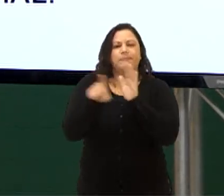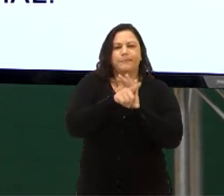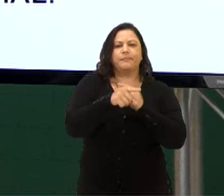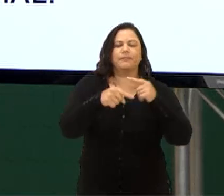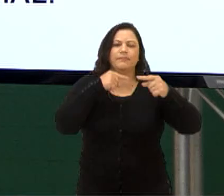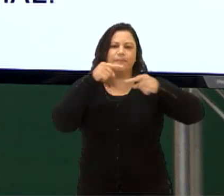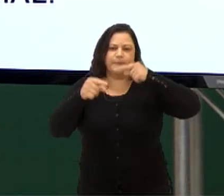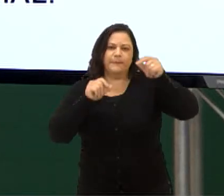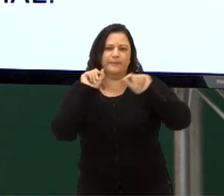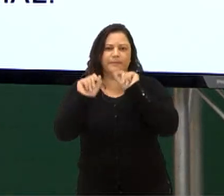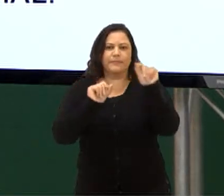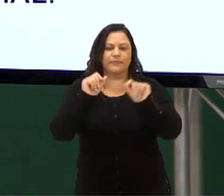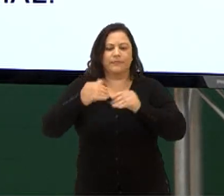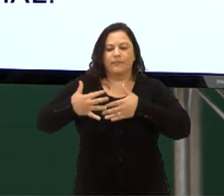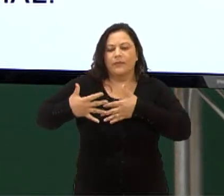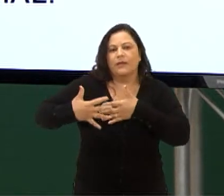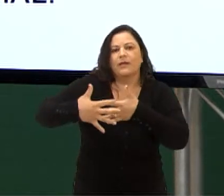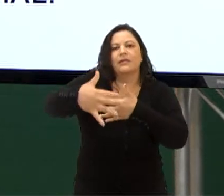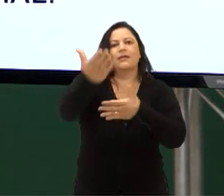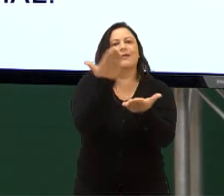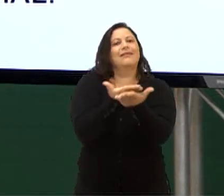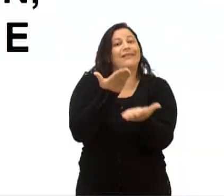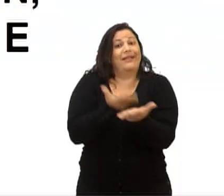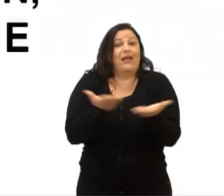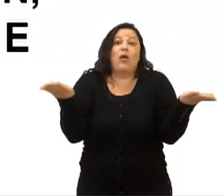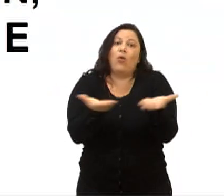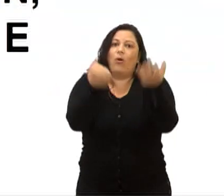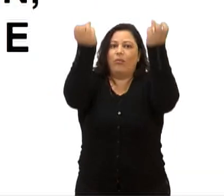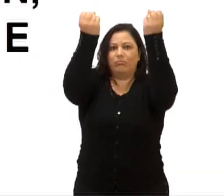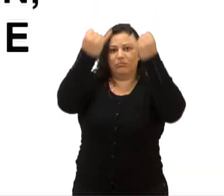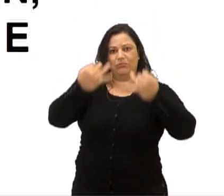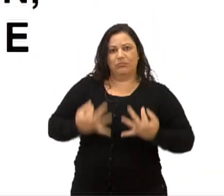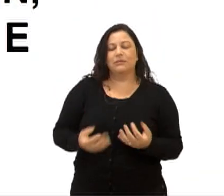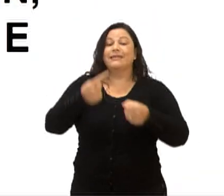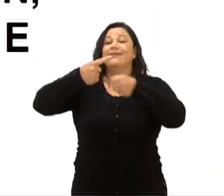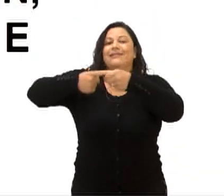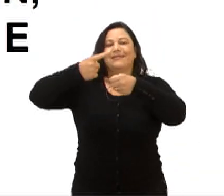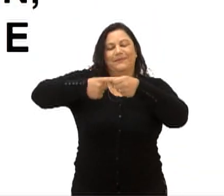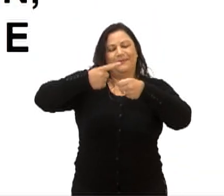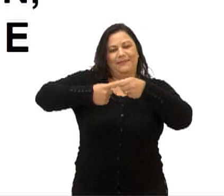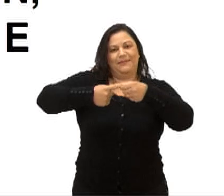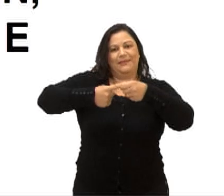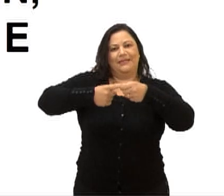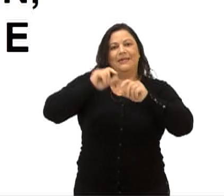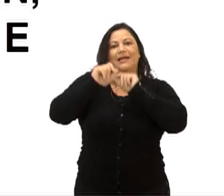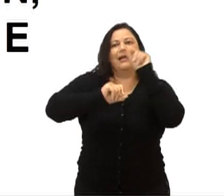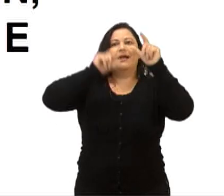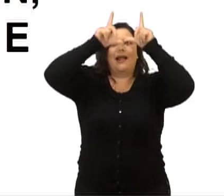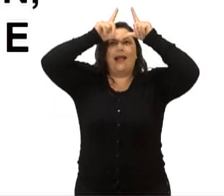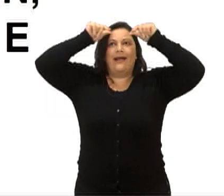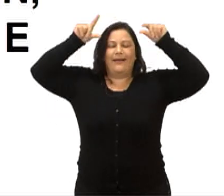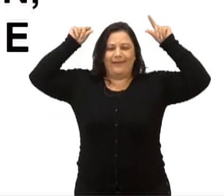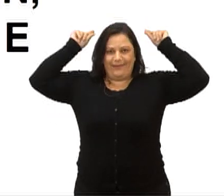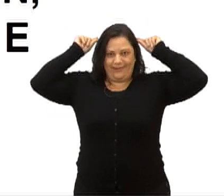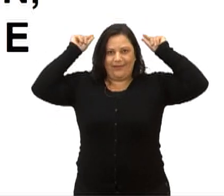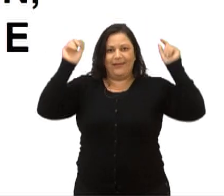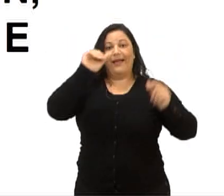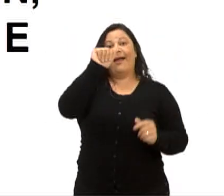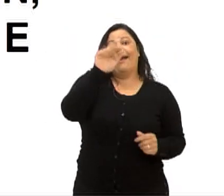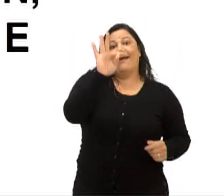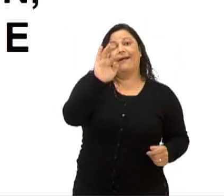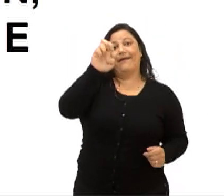da aula, tá? Por exemplo, vamos falar um pouquinho agora sobre a cidade de Atenas, tá? A cidade de Atenas é um